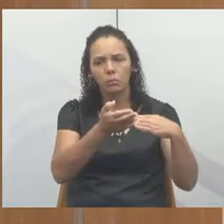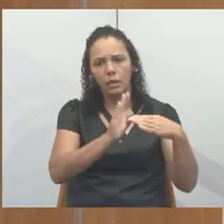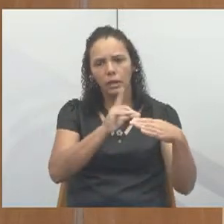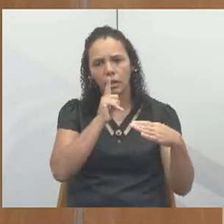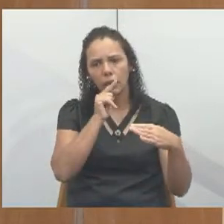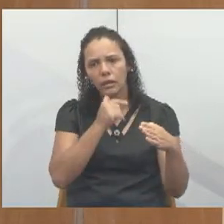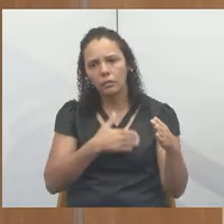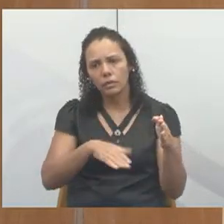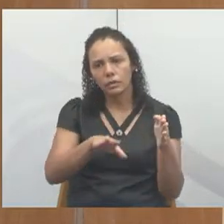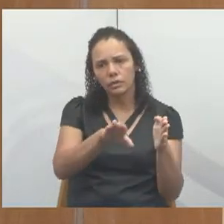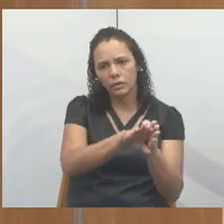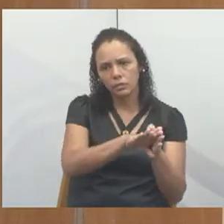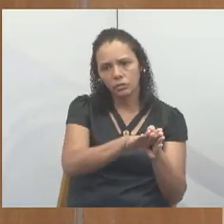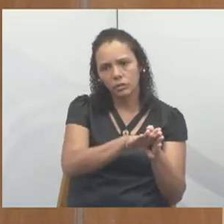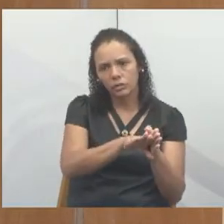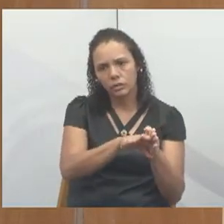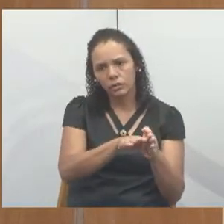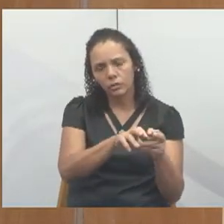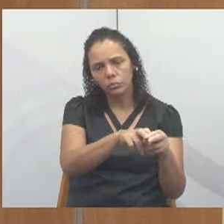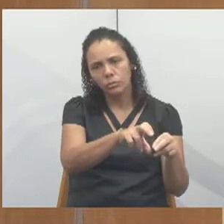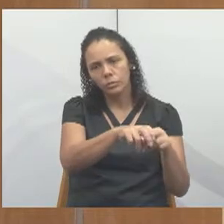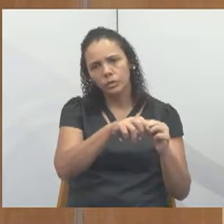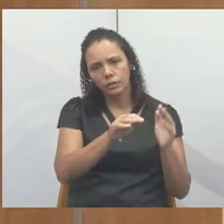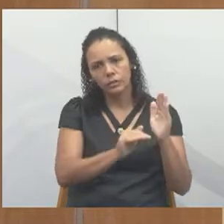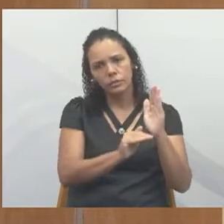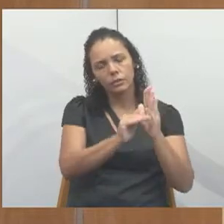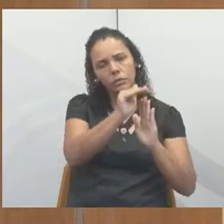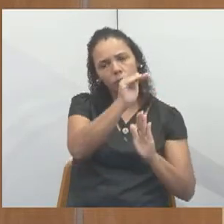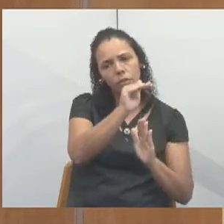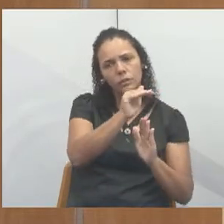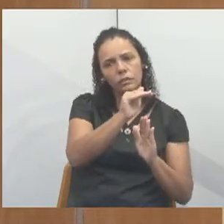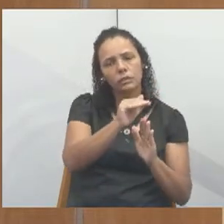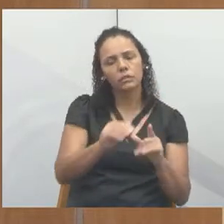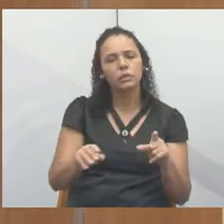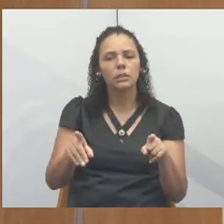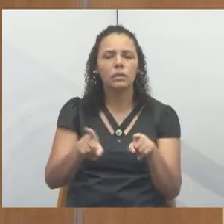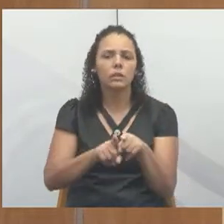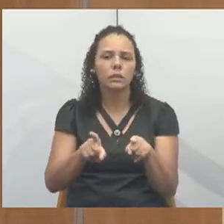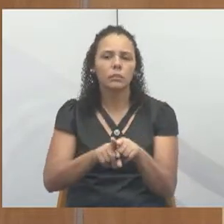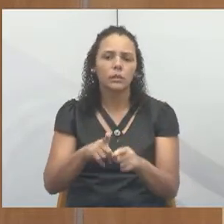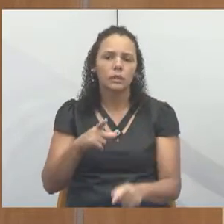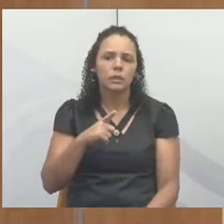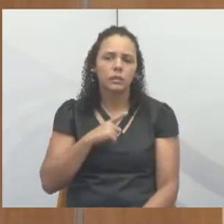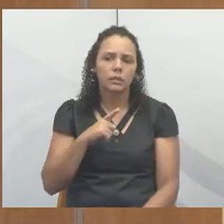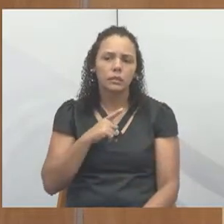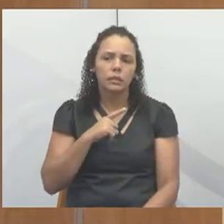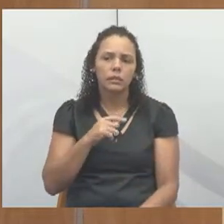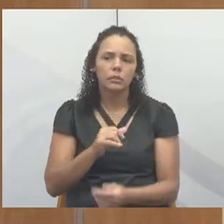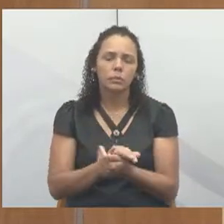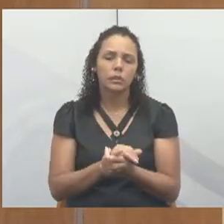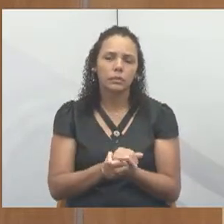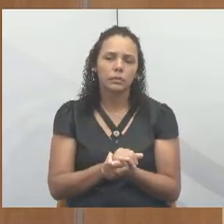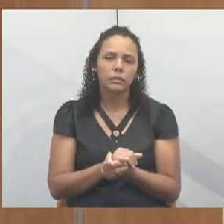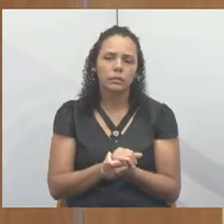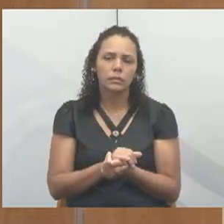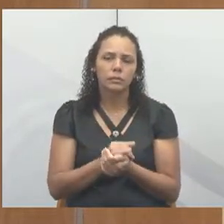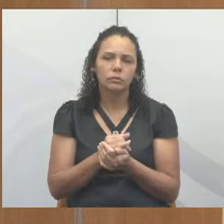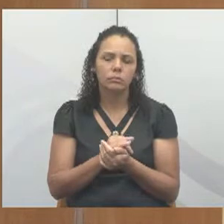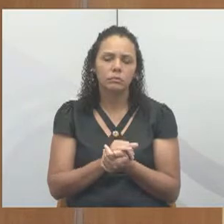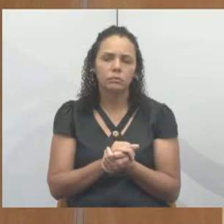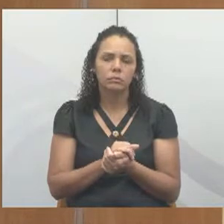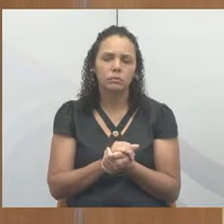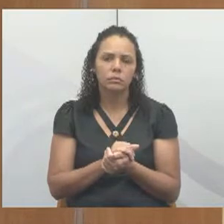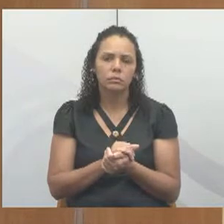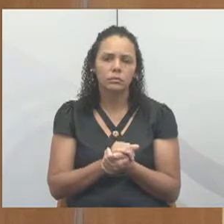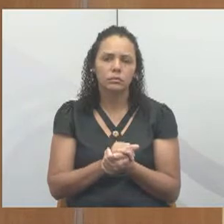também faz com que exista um aumento do incremento na base, e também existe uma correção inflacionada